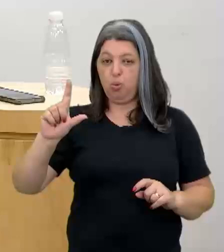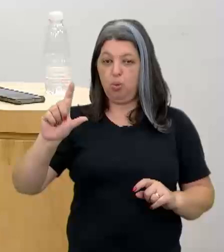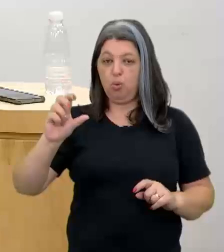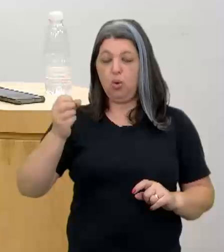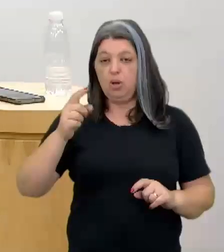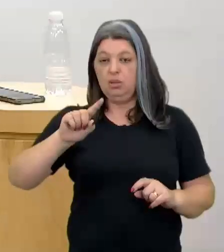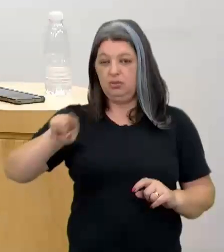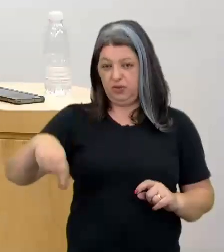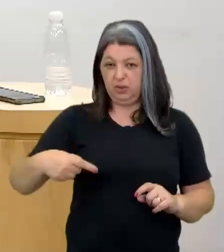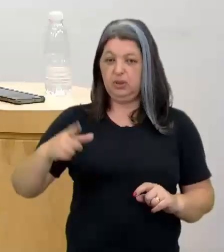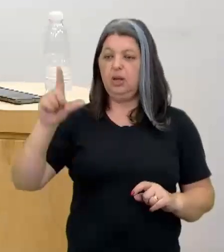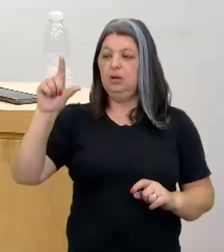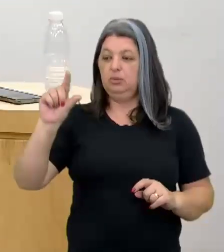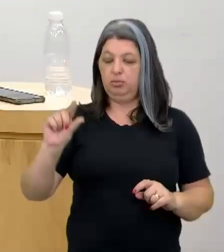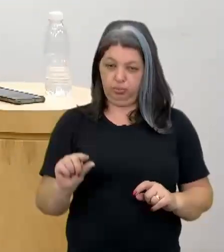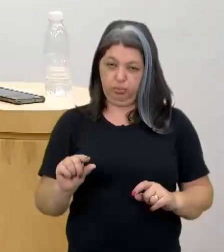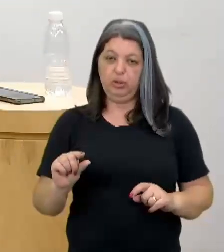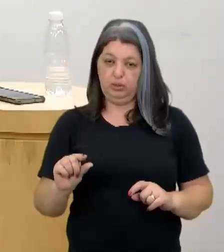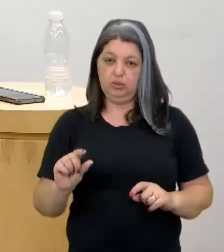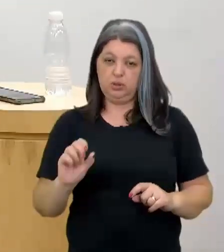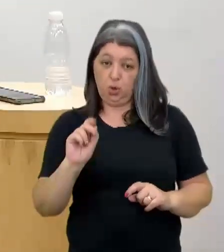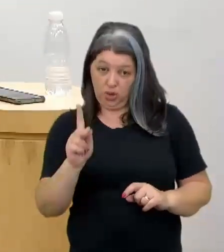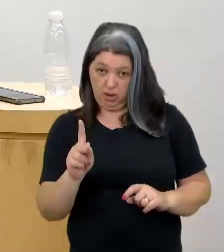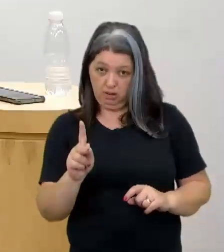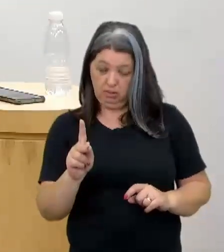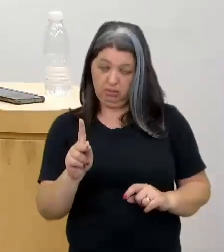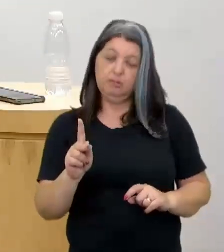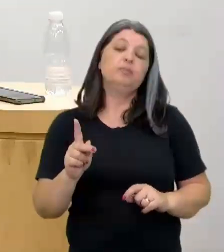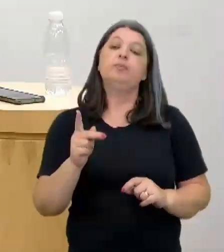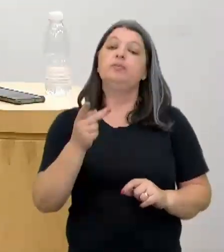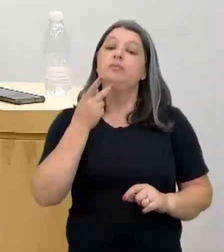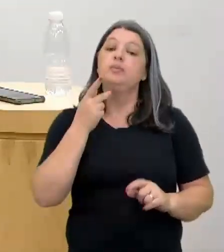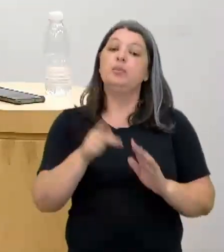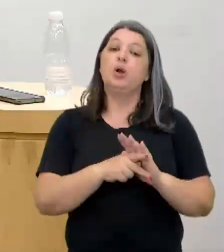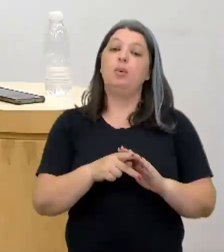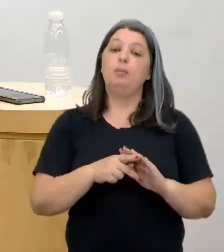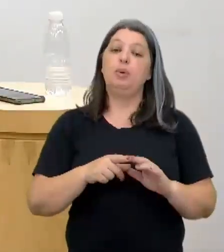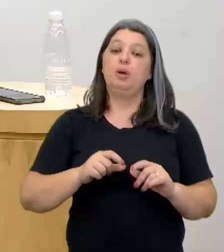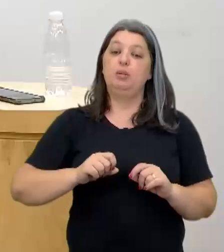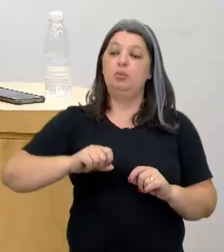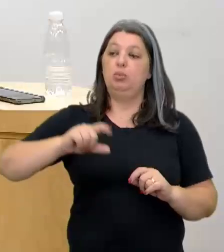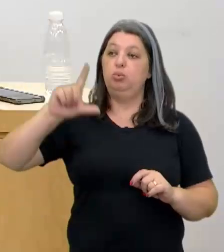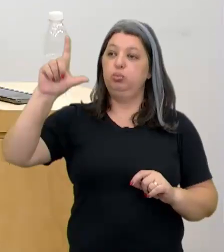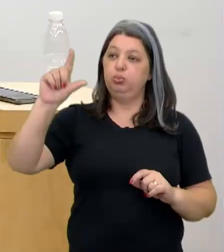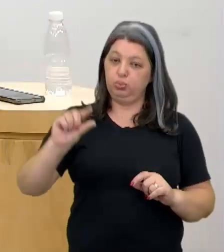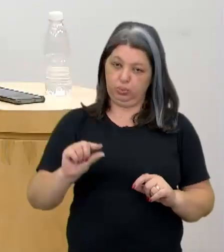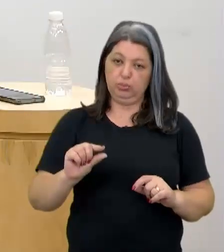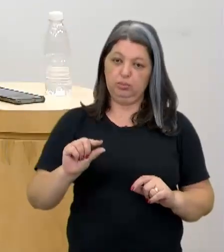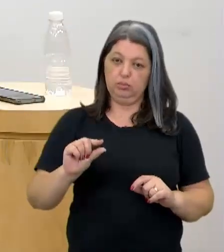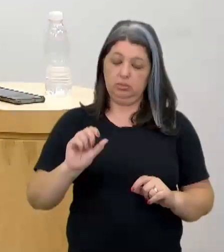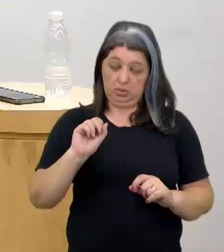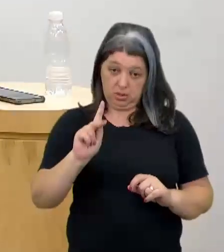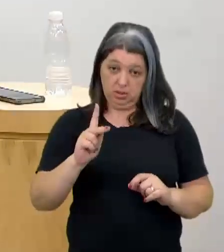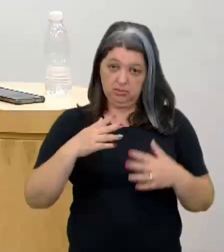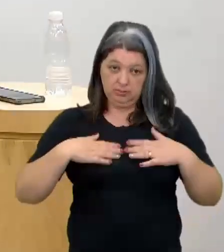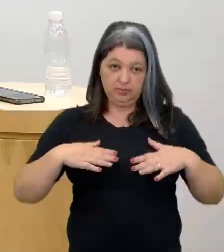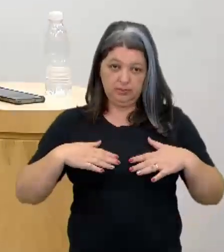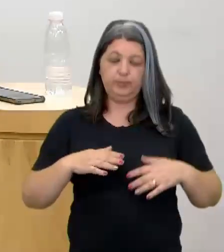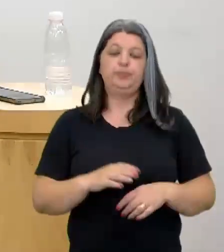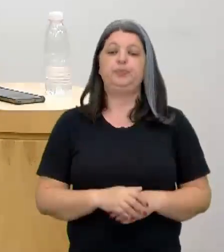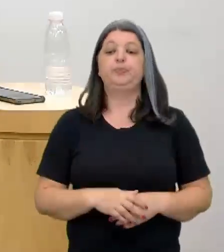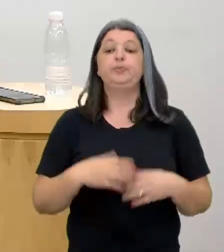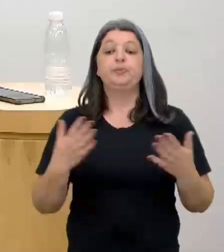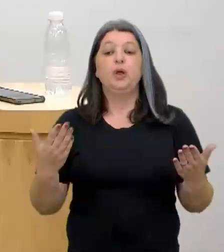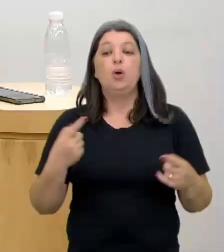decimal quebrado, ela vai reduzir. Tudo bem? A gente está falando em relação à altura da onda. Tudo bem mesmo? Tranquilo? Tá.